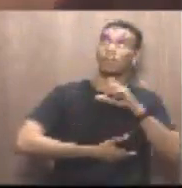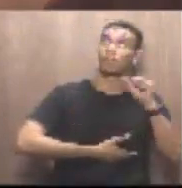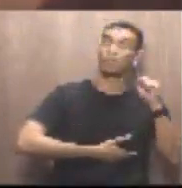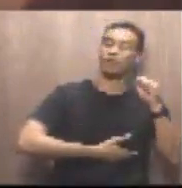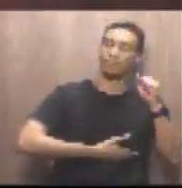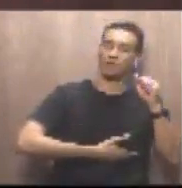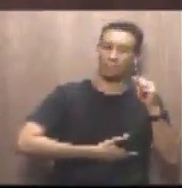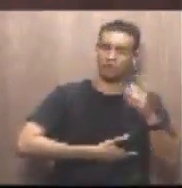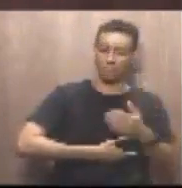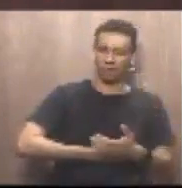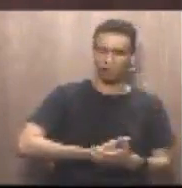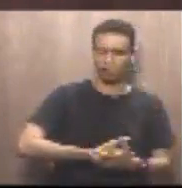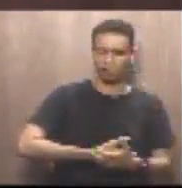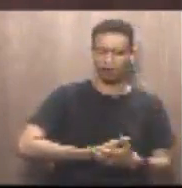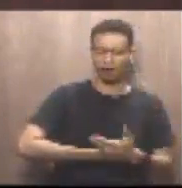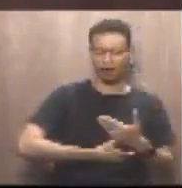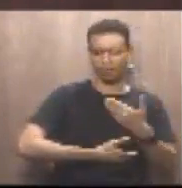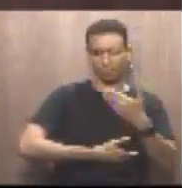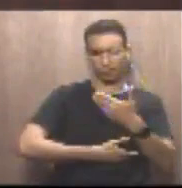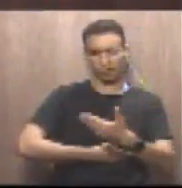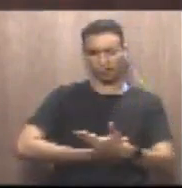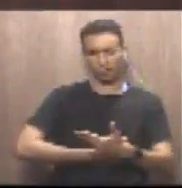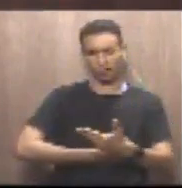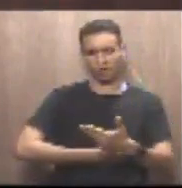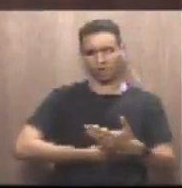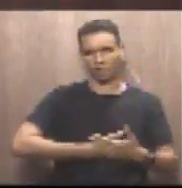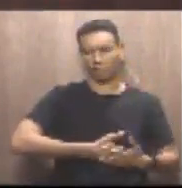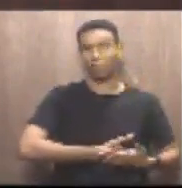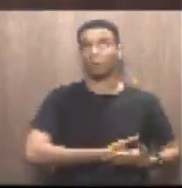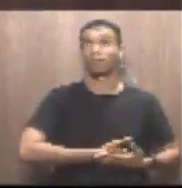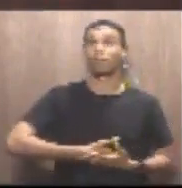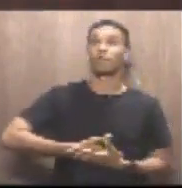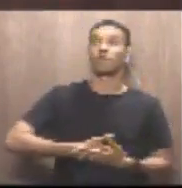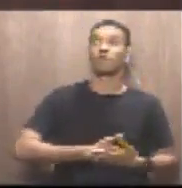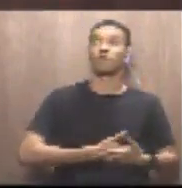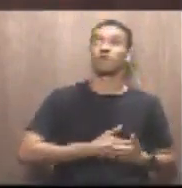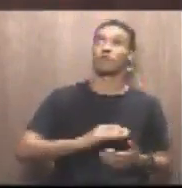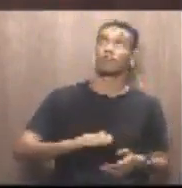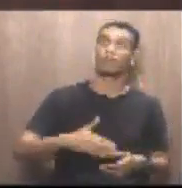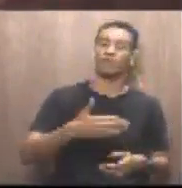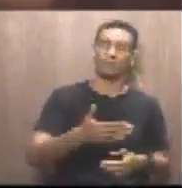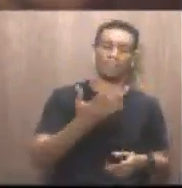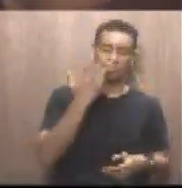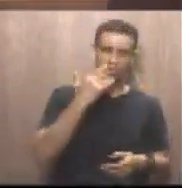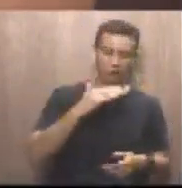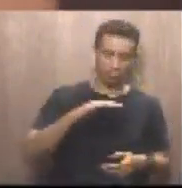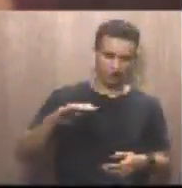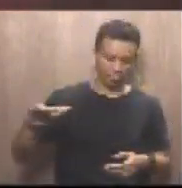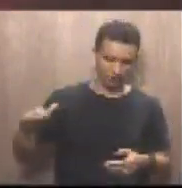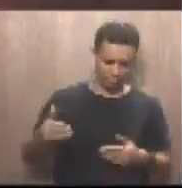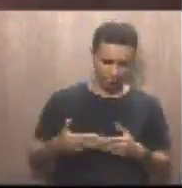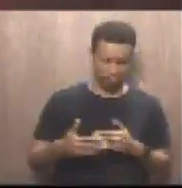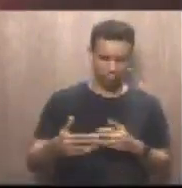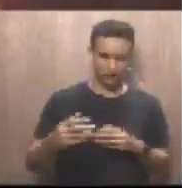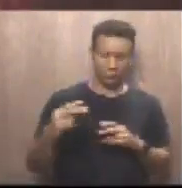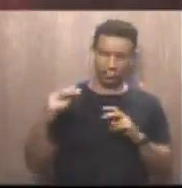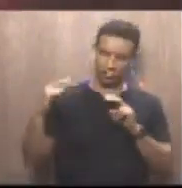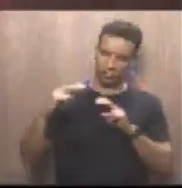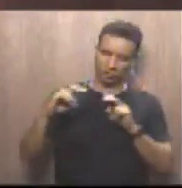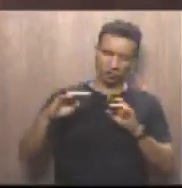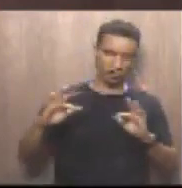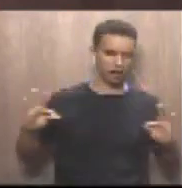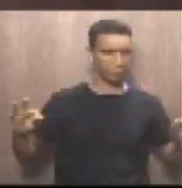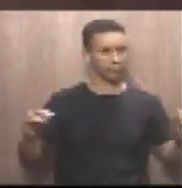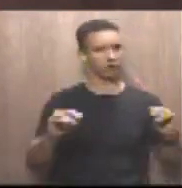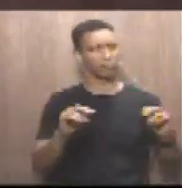esquerdo dela para o hemisfério esquerdo do bebê. E ali aquela criança passa a olhar o universo a